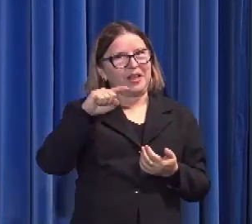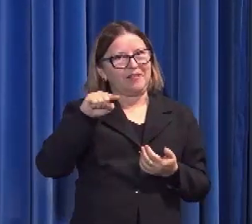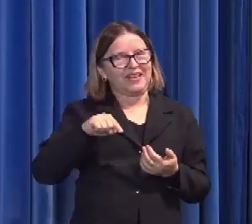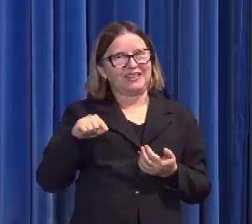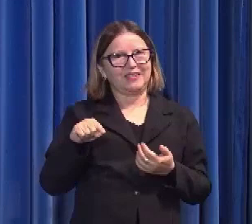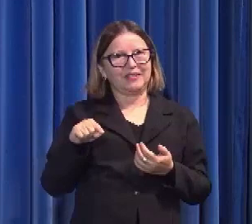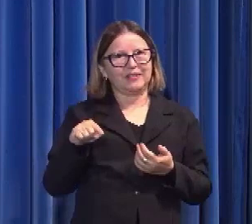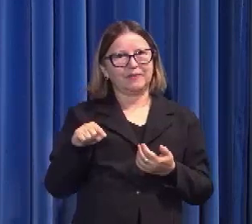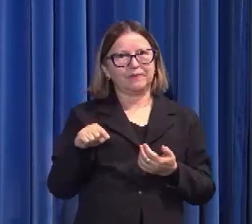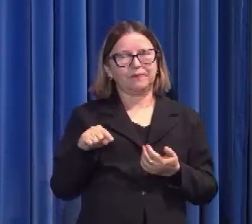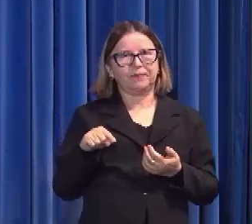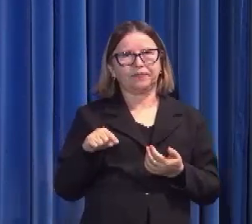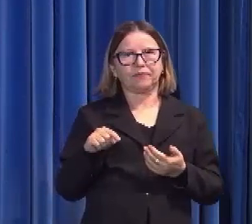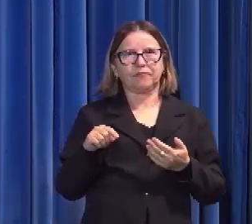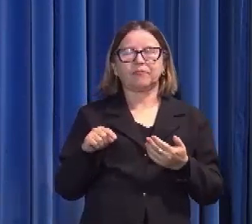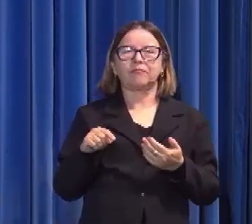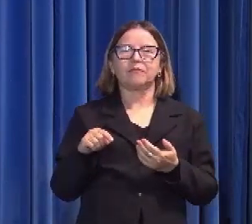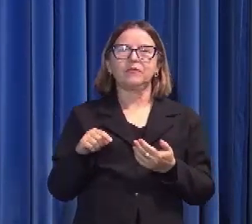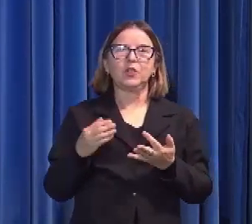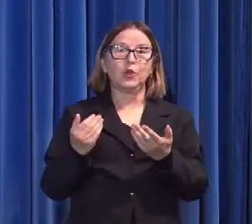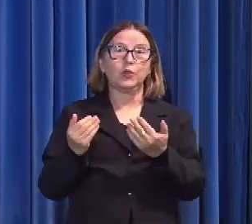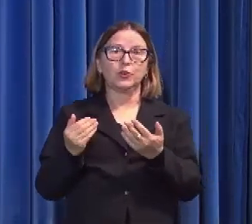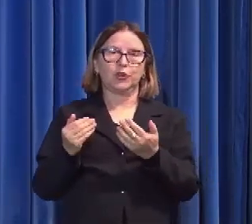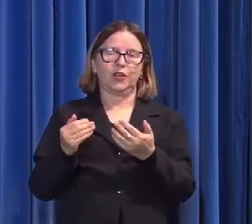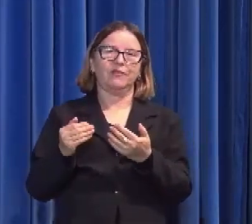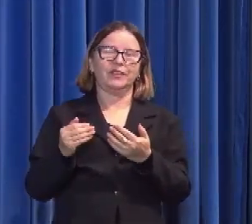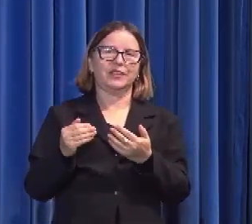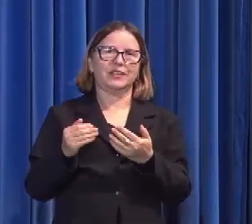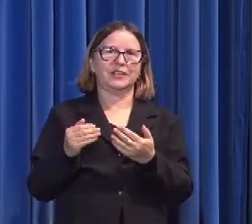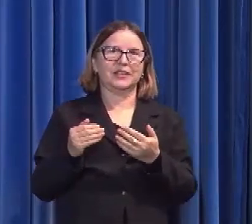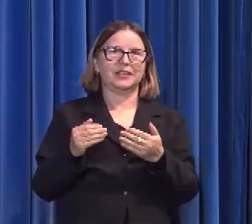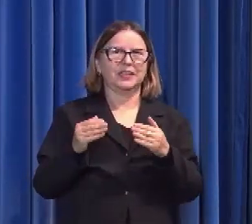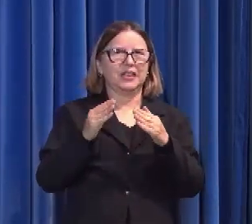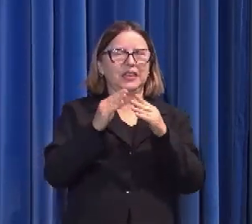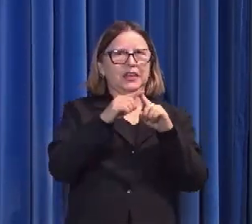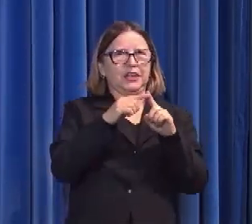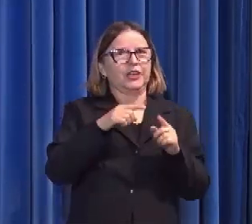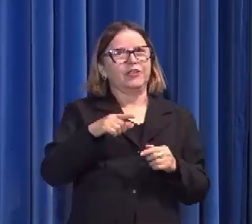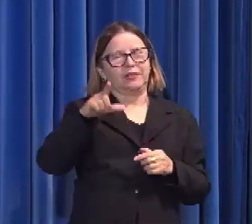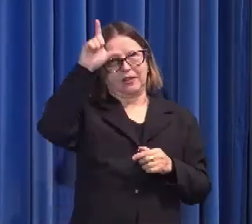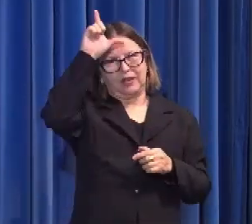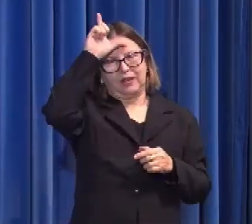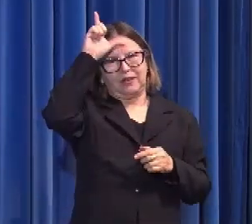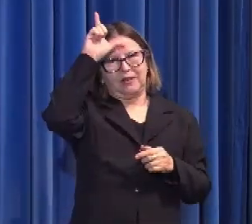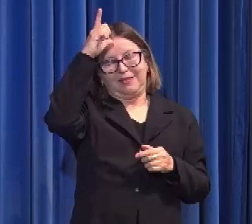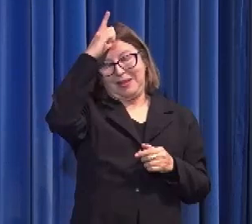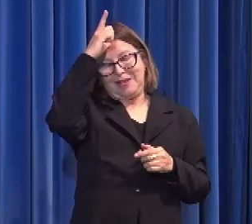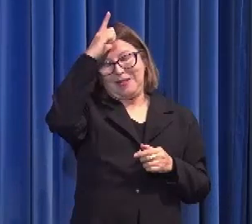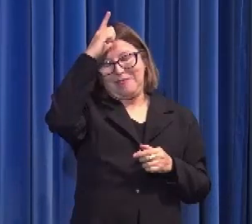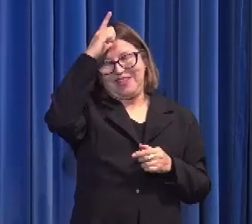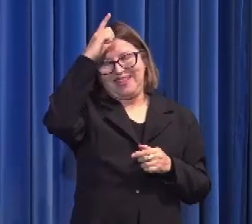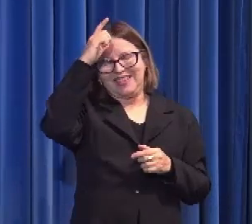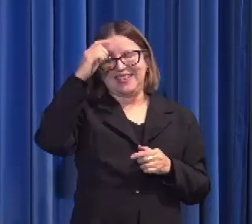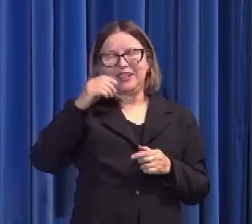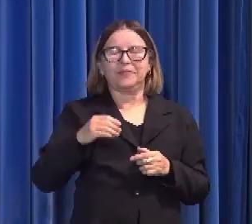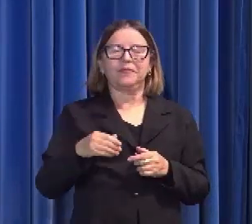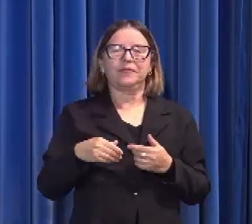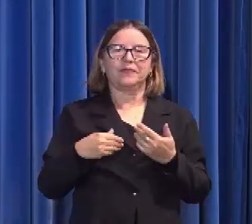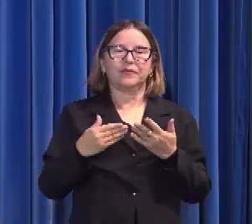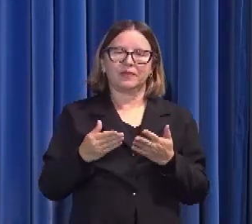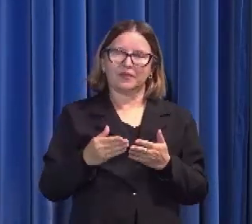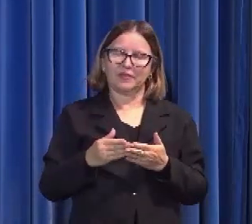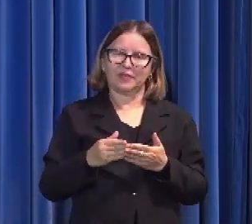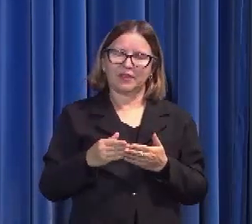a igreja os jovens da igreja em Frankfurt da faziam para aquele moço ele